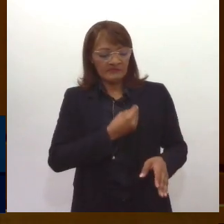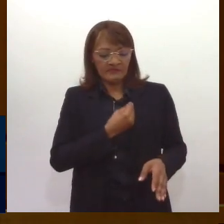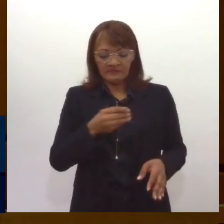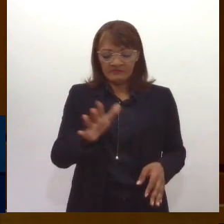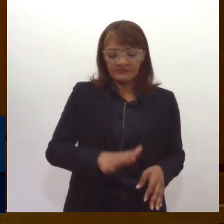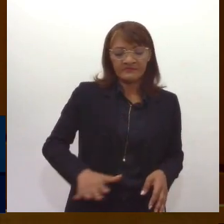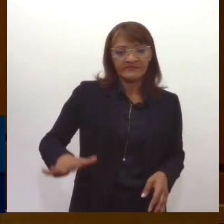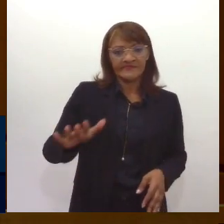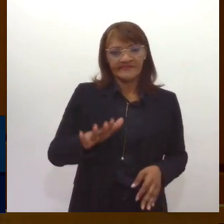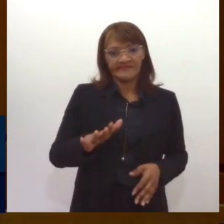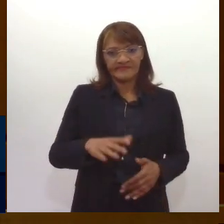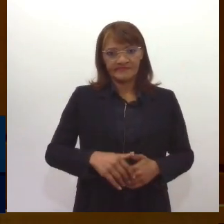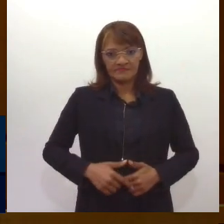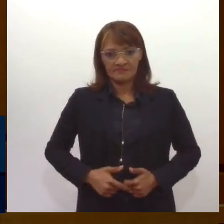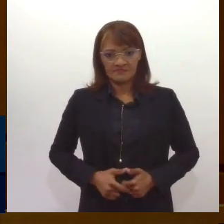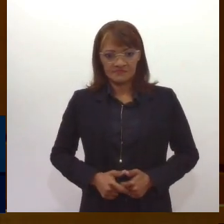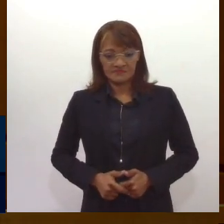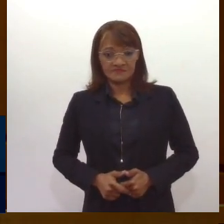um plebiscito.